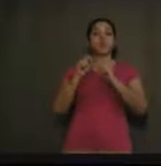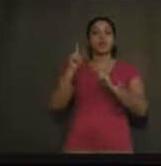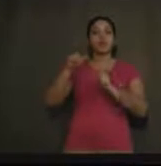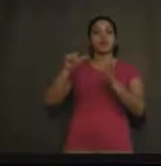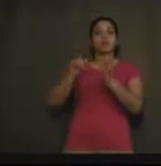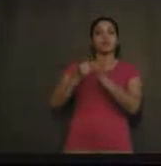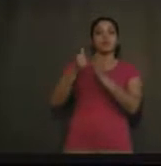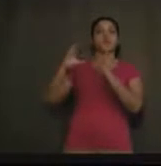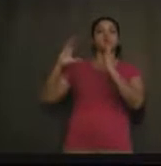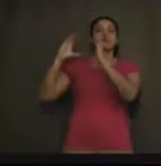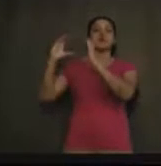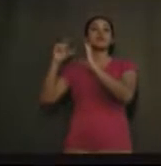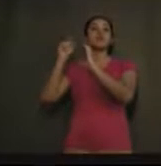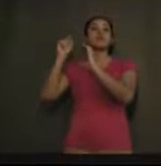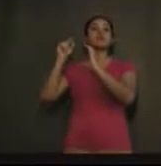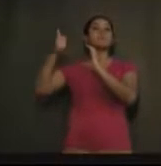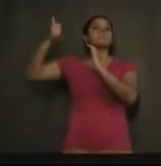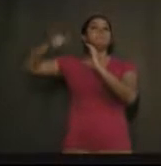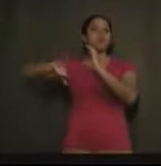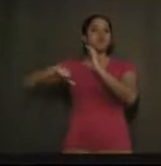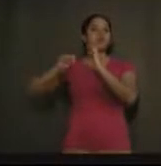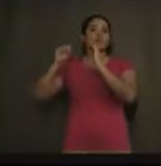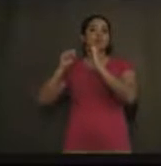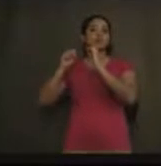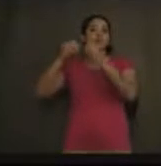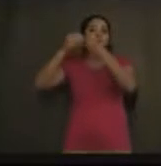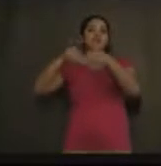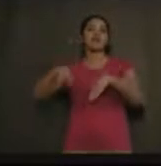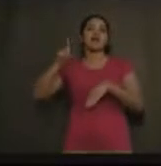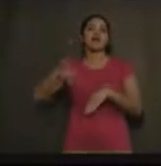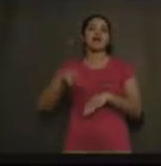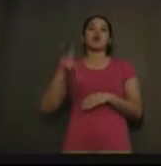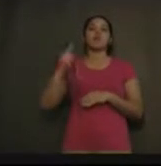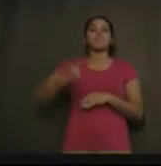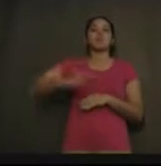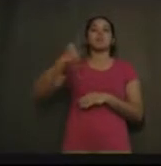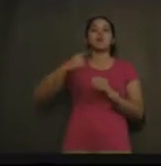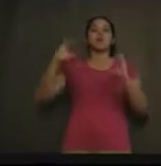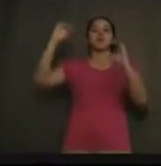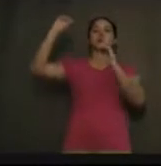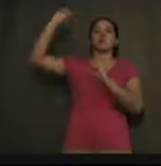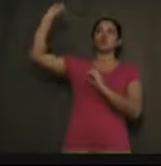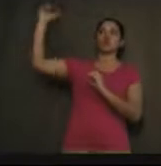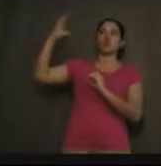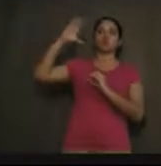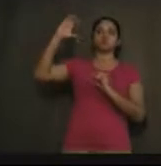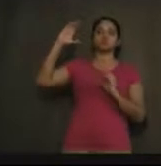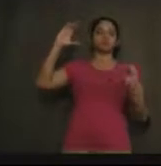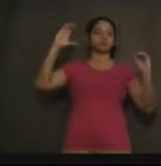planeta, o que está mais perto do Sol, Mercúrio. Então, isso são simulações numéricas, não são teoremas, evidentemente.